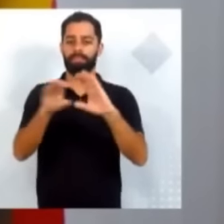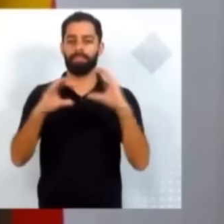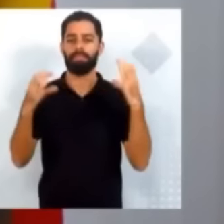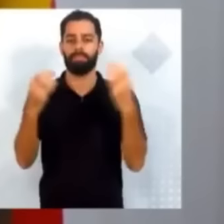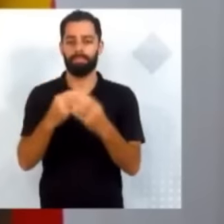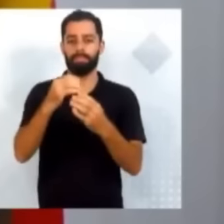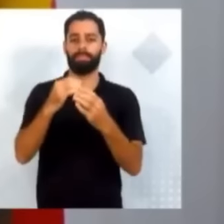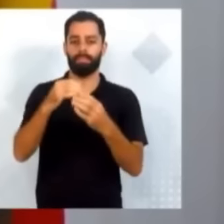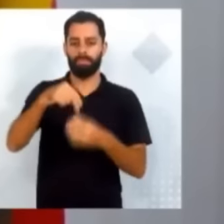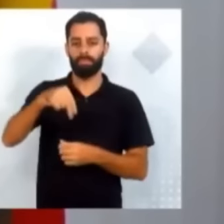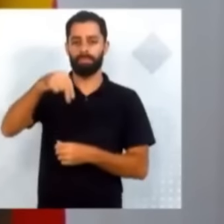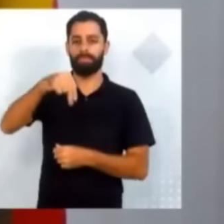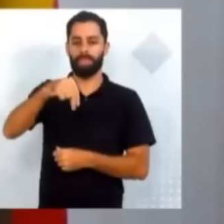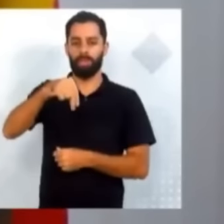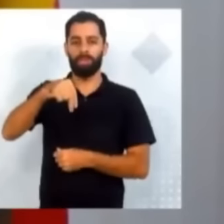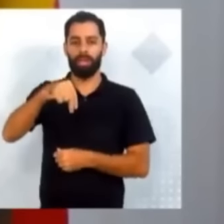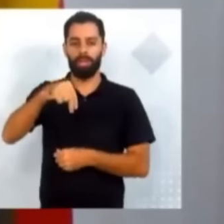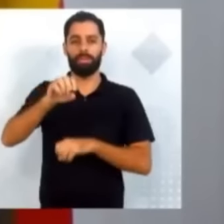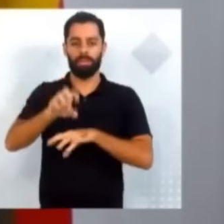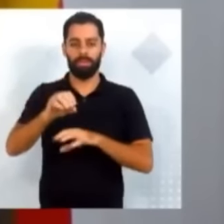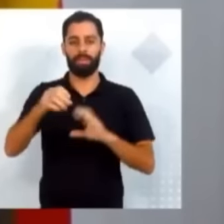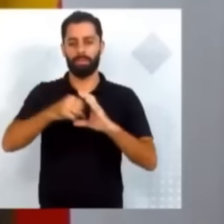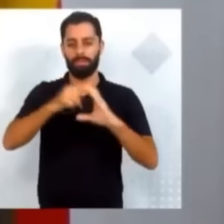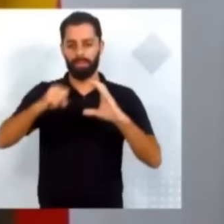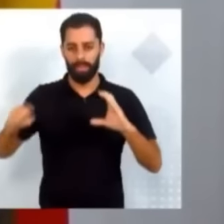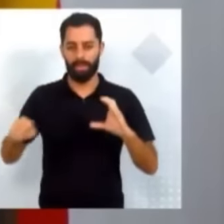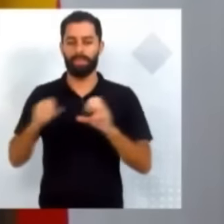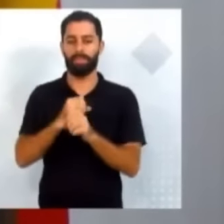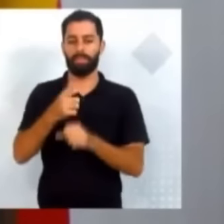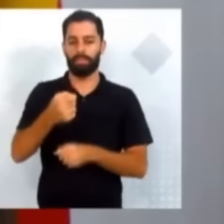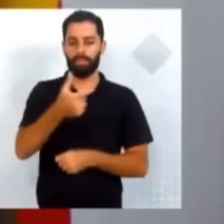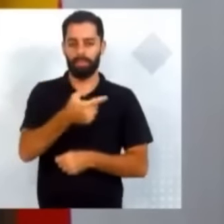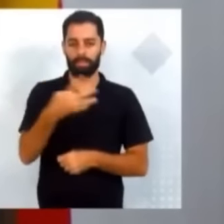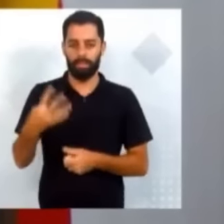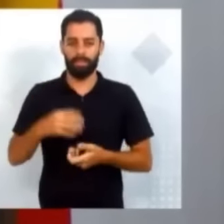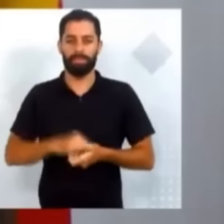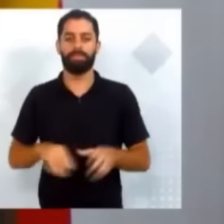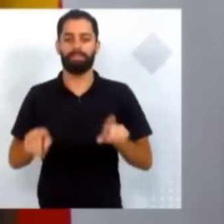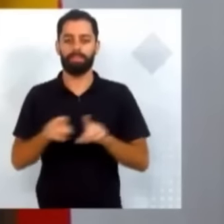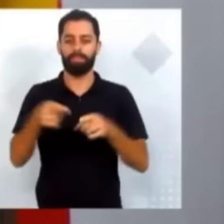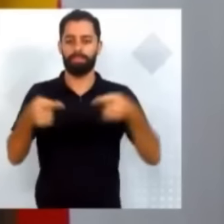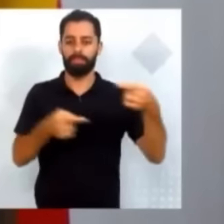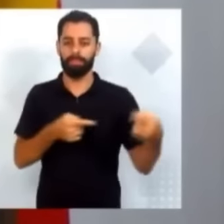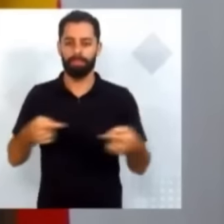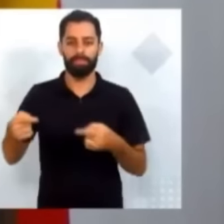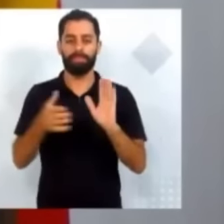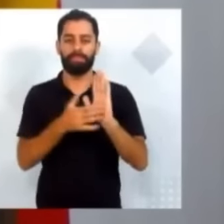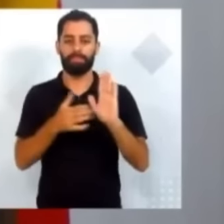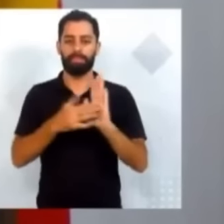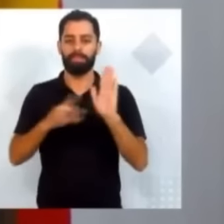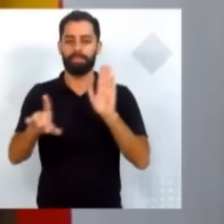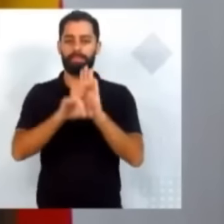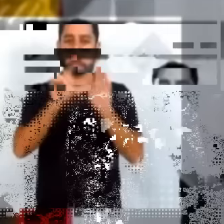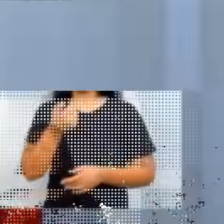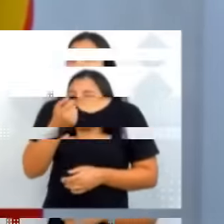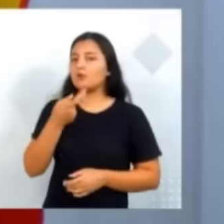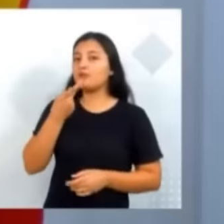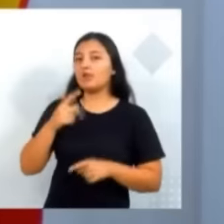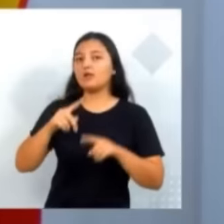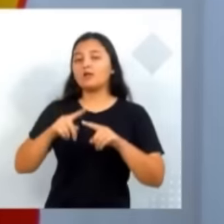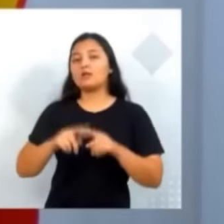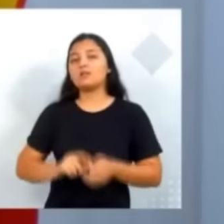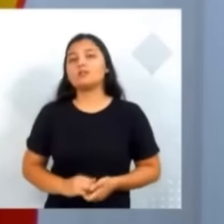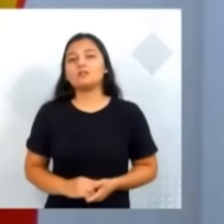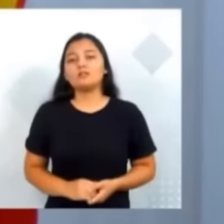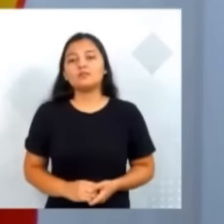edição 2024, e o conflito de propostas em contraposição às leis que protegem a criança. Pois